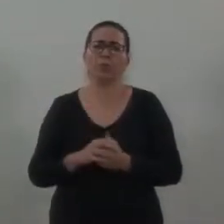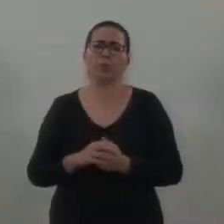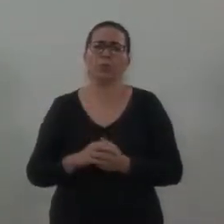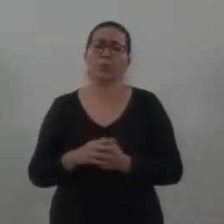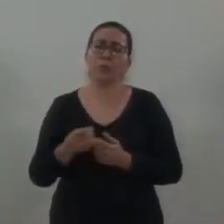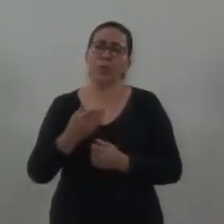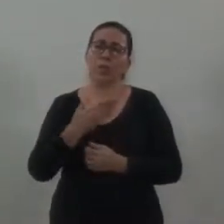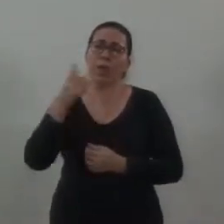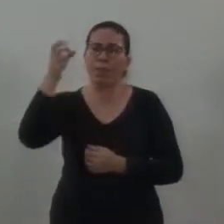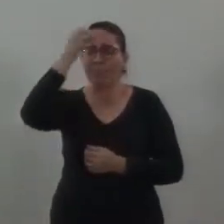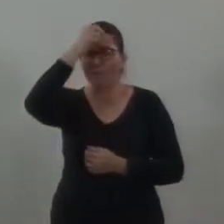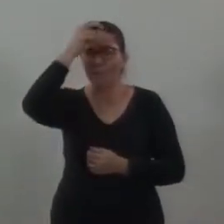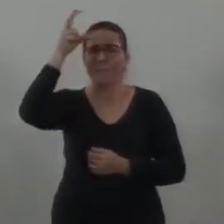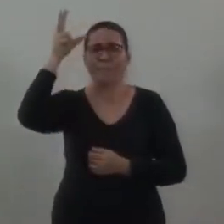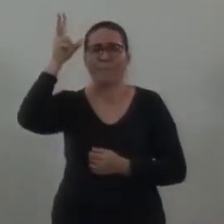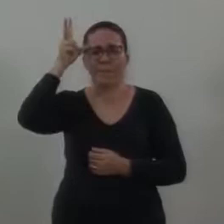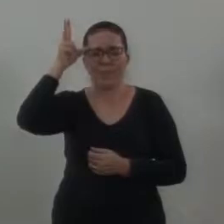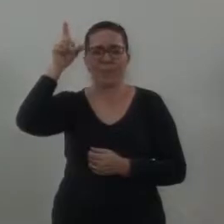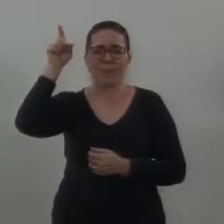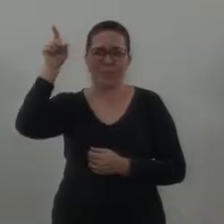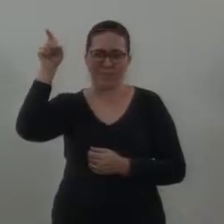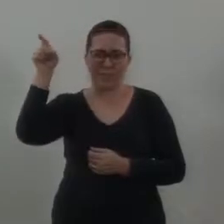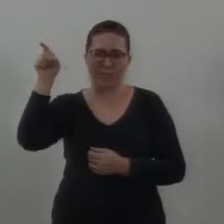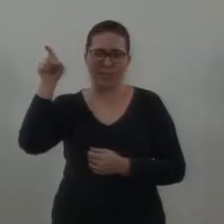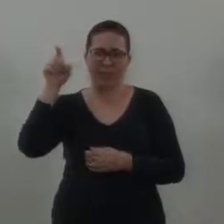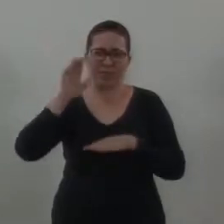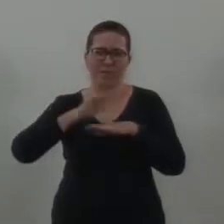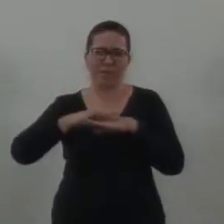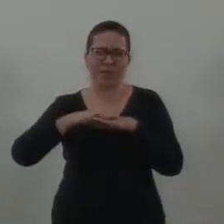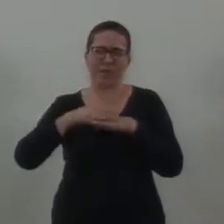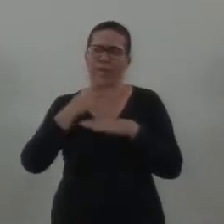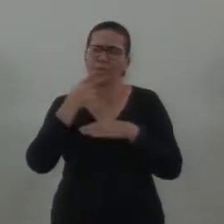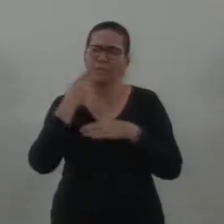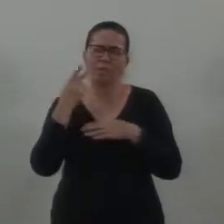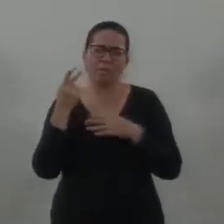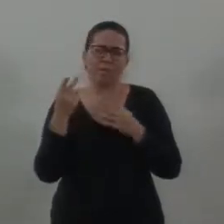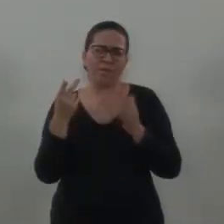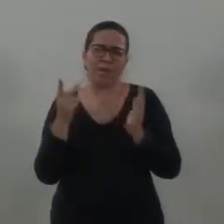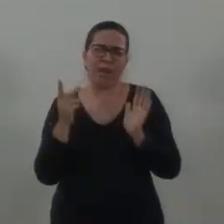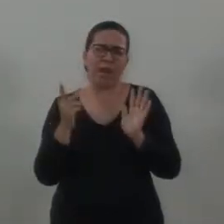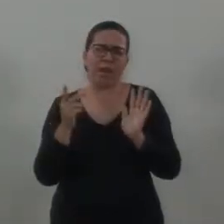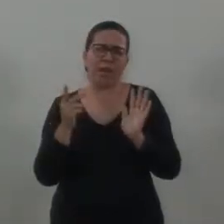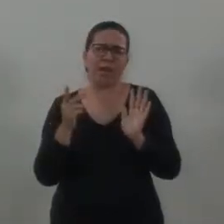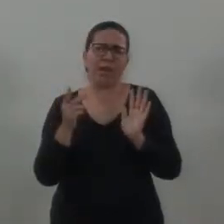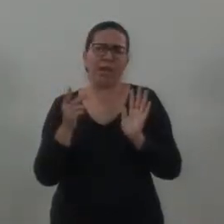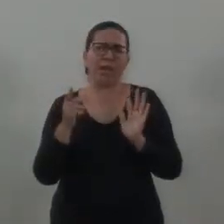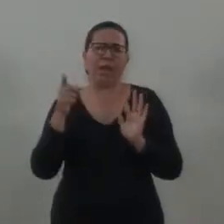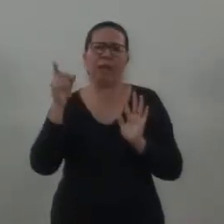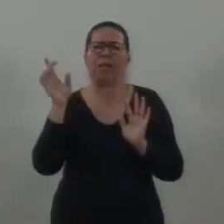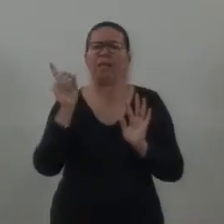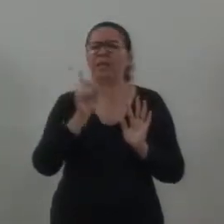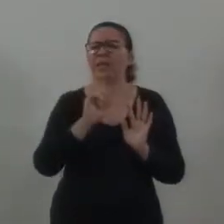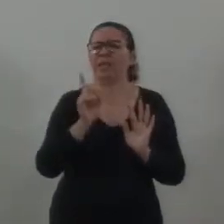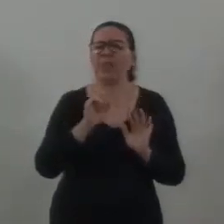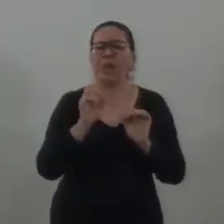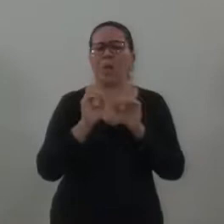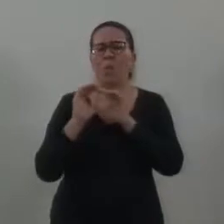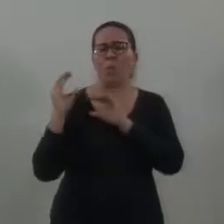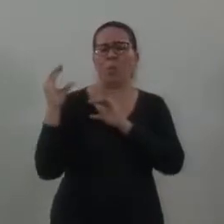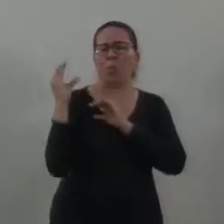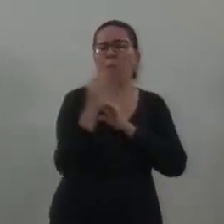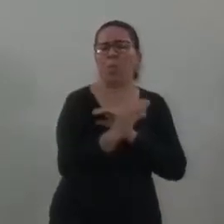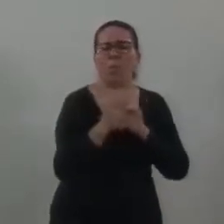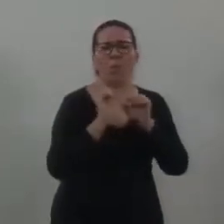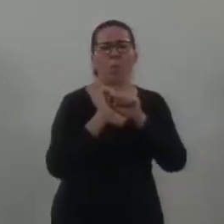o governo alega nos bastidores que esses recursos não são exatamente todos eles para a Covid,